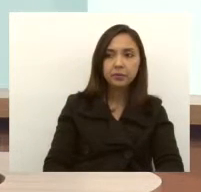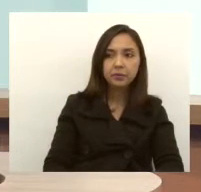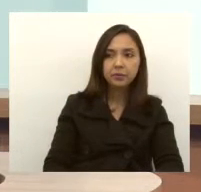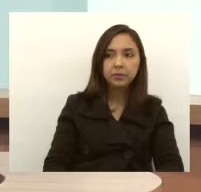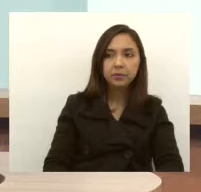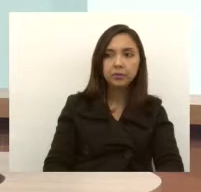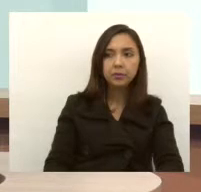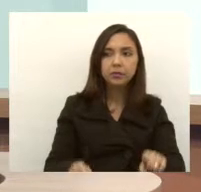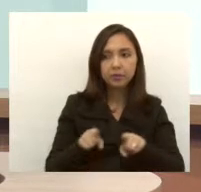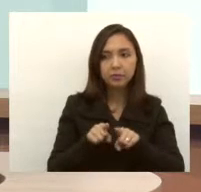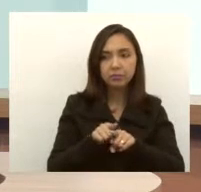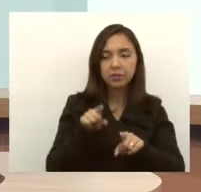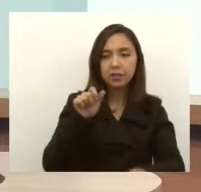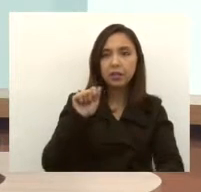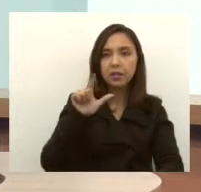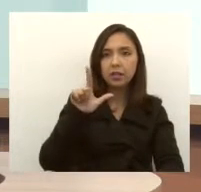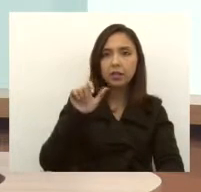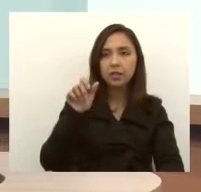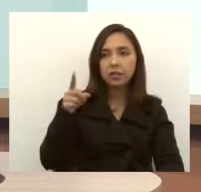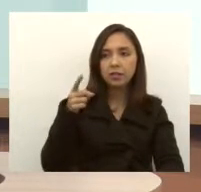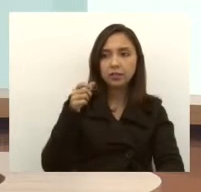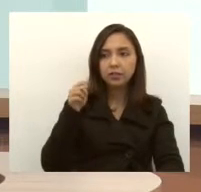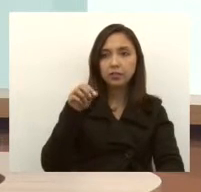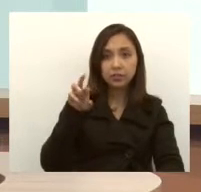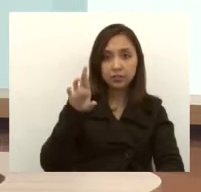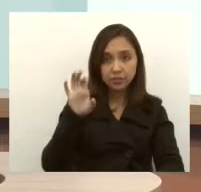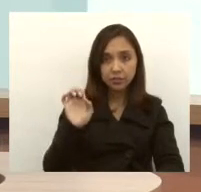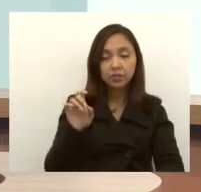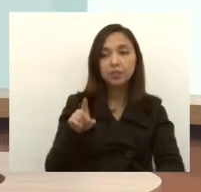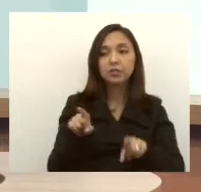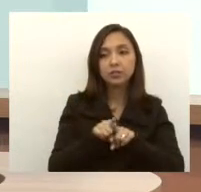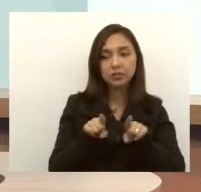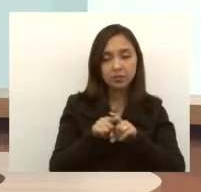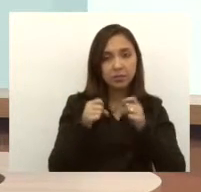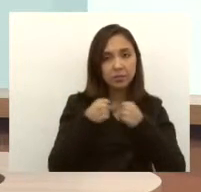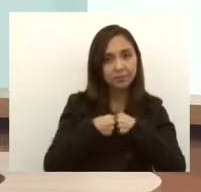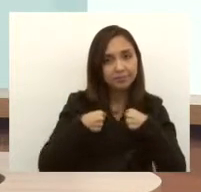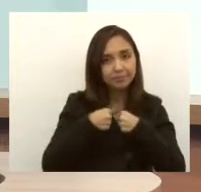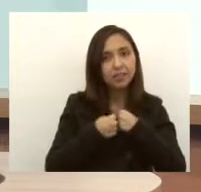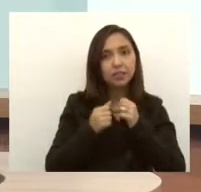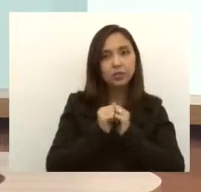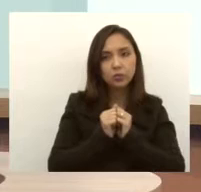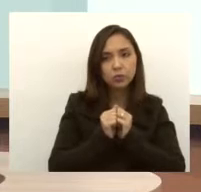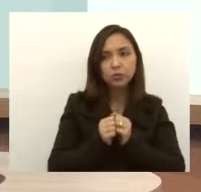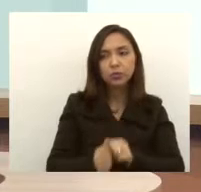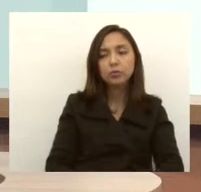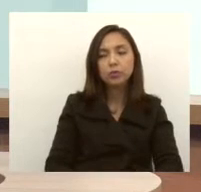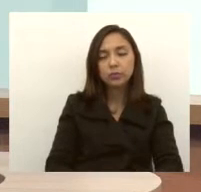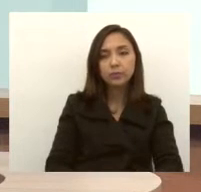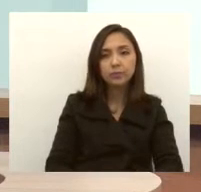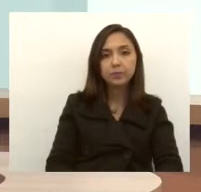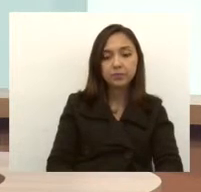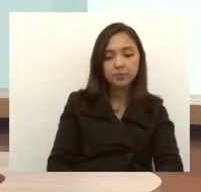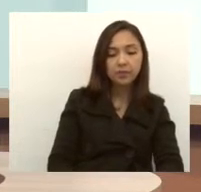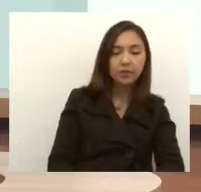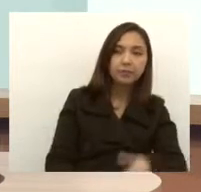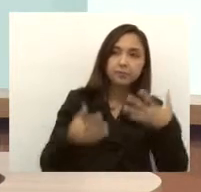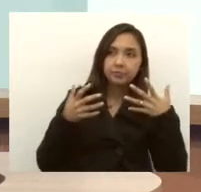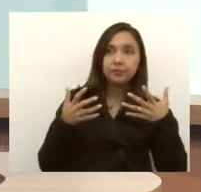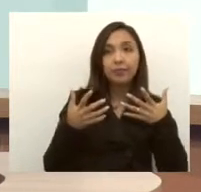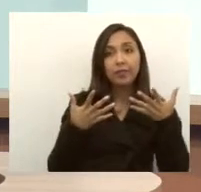O próprio Alexandre, lá, que citou aqui, foi um batalhador junto conosco. E assim, queria